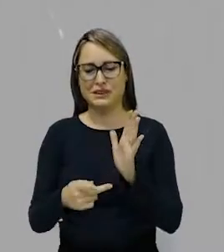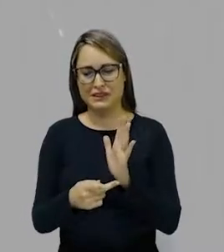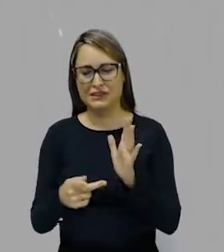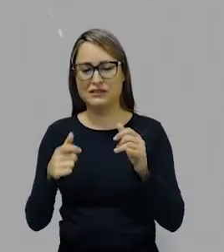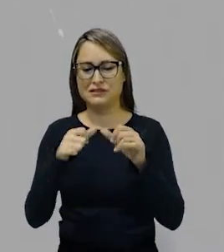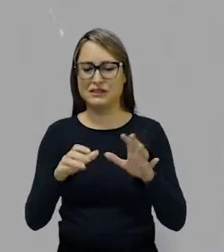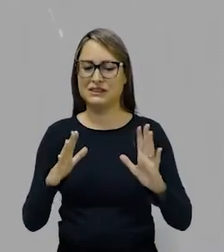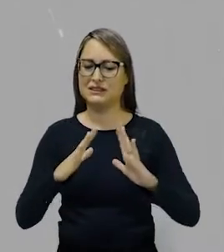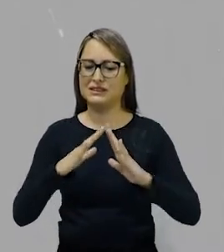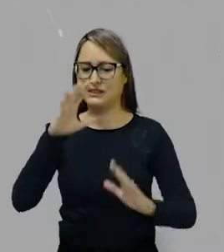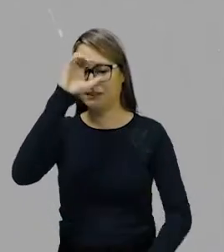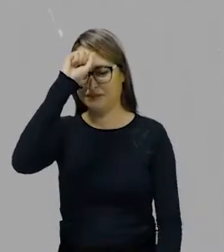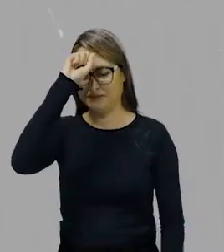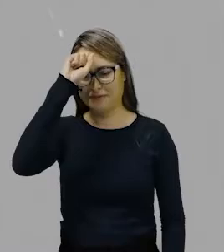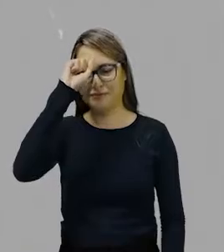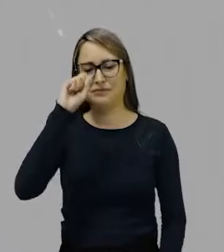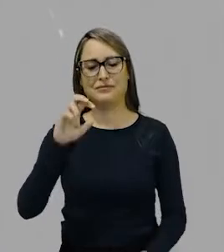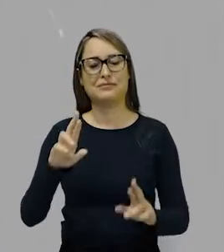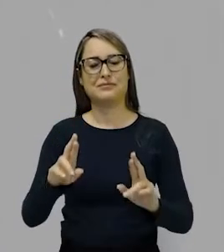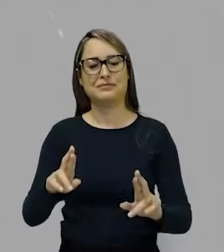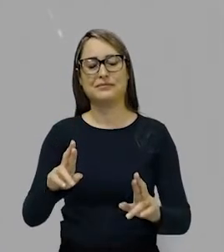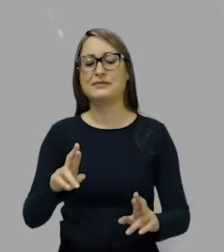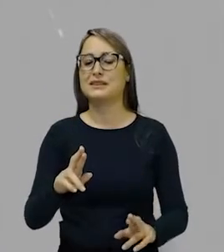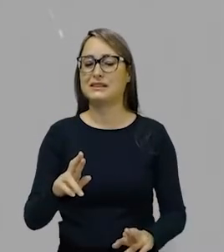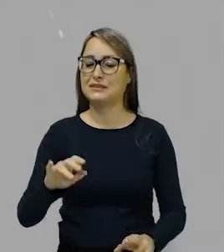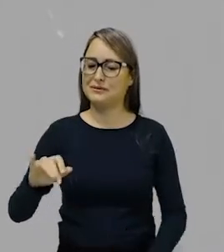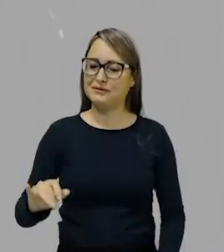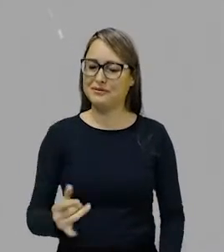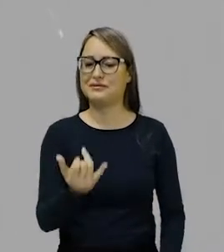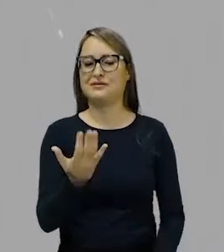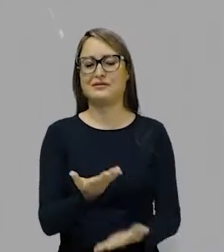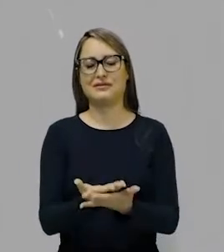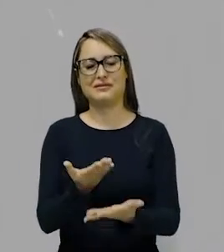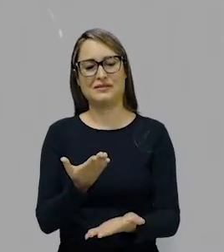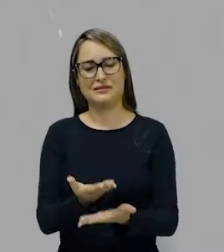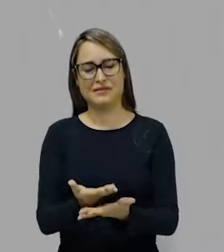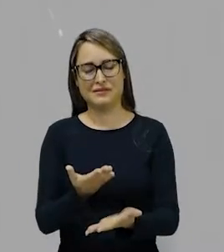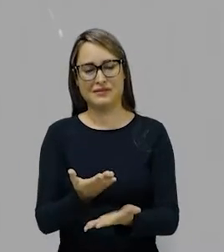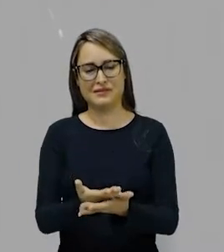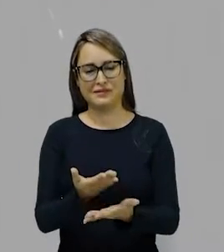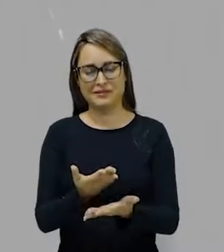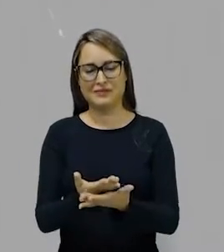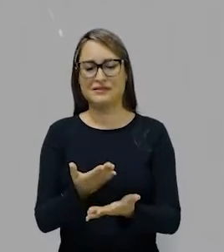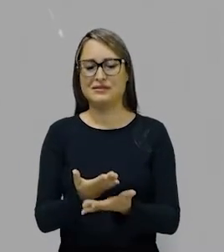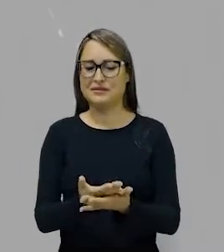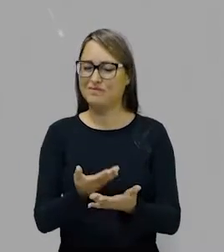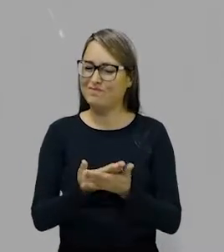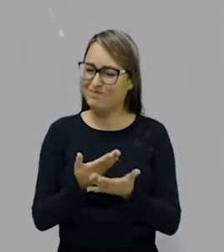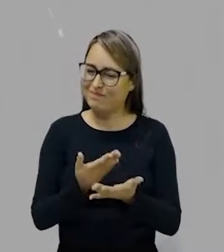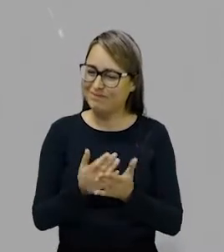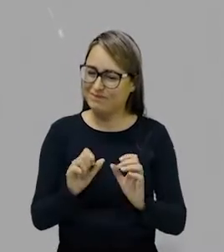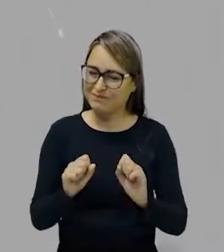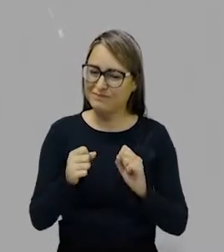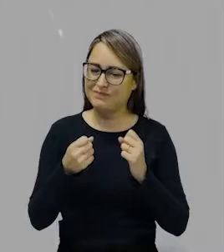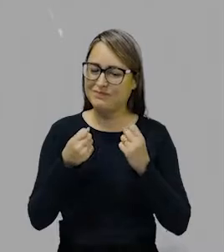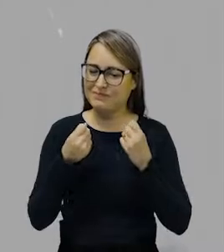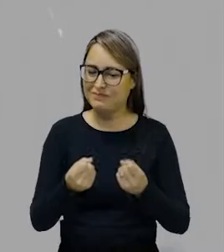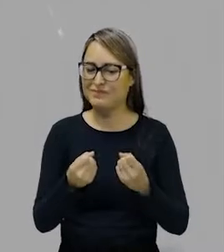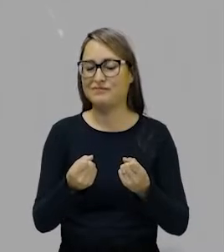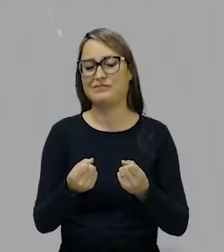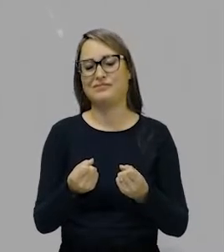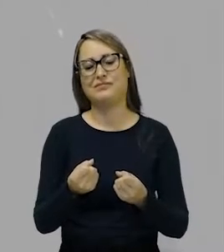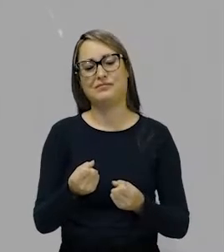Casa Aprendendo. Espero que vocês estejam aproveitando essas aulas, se dedicando aos